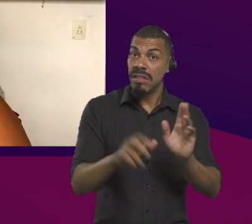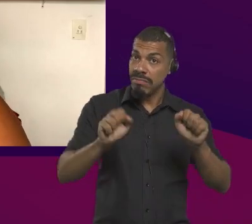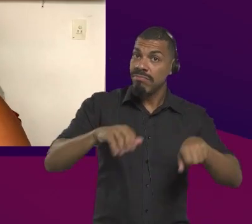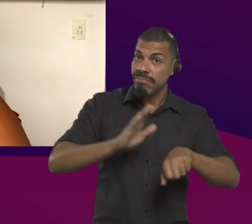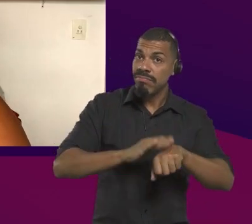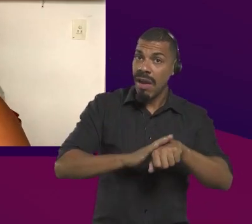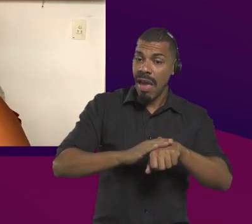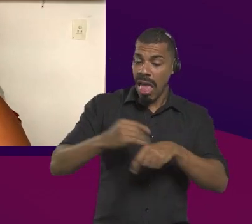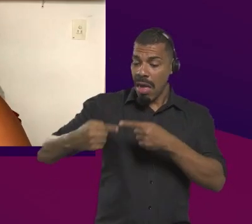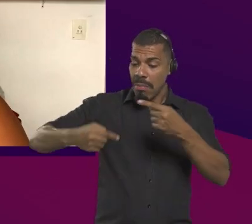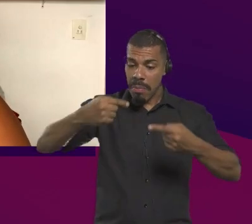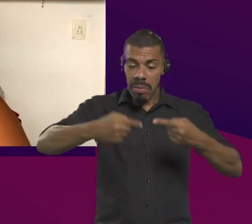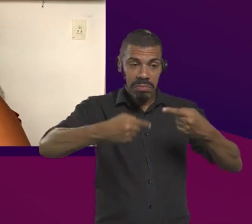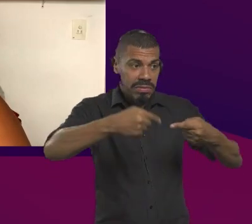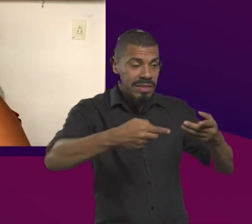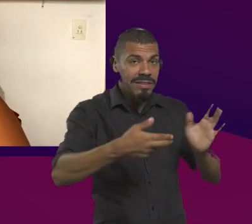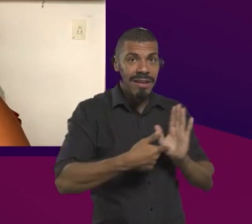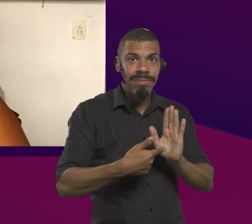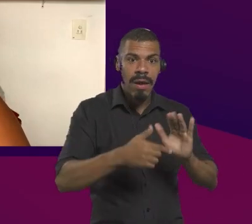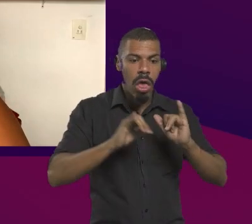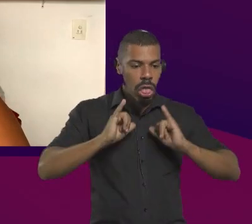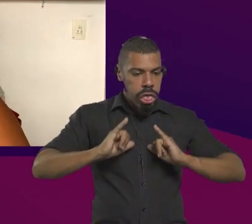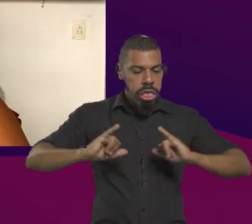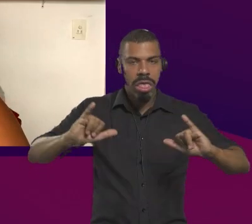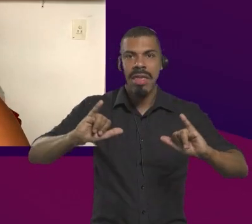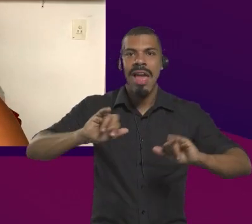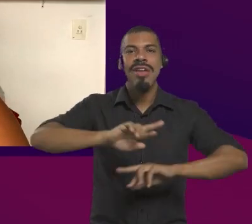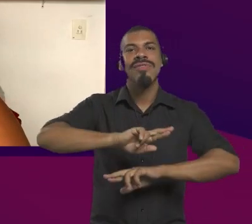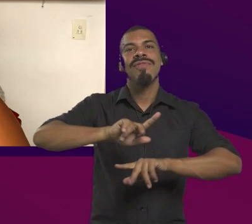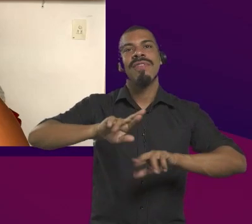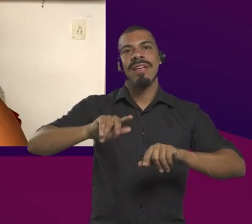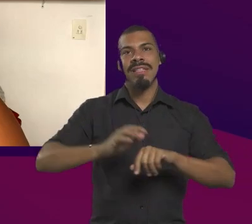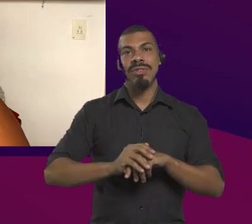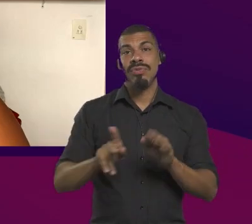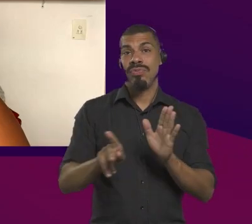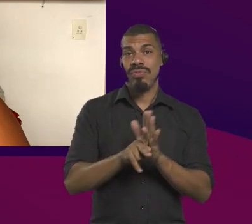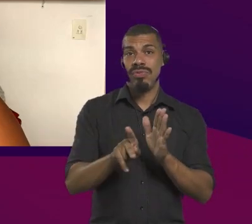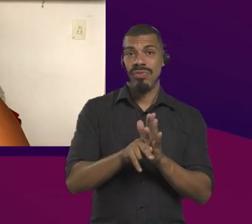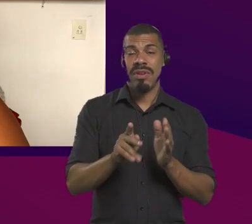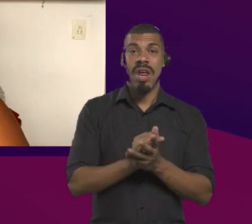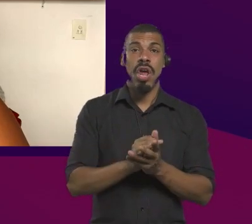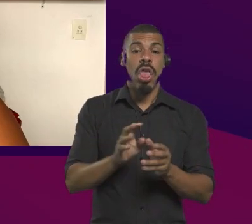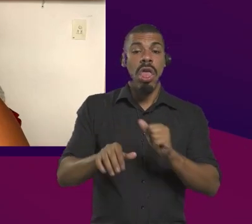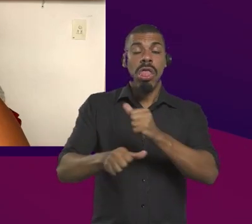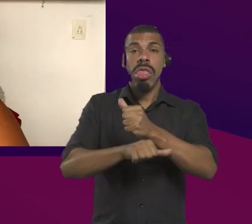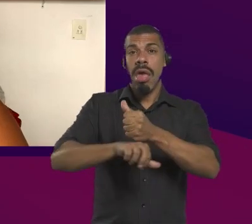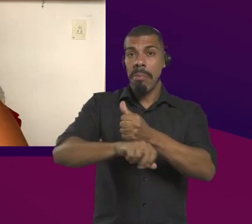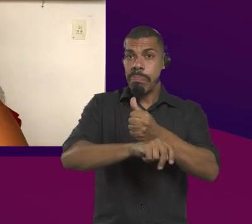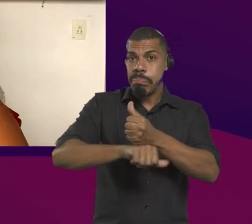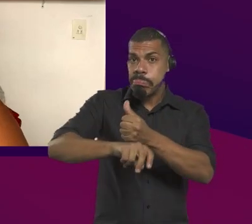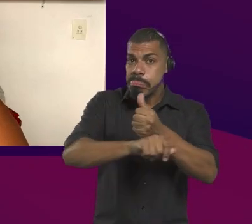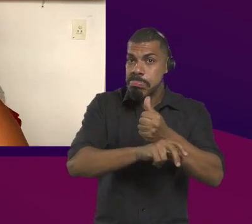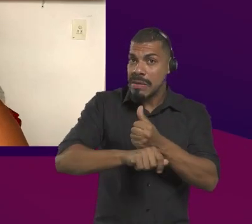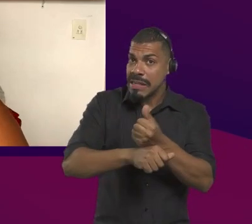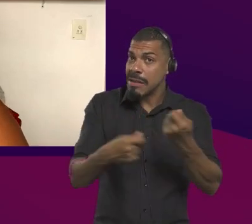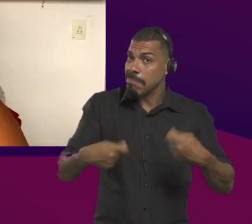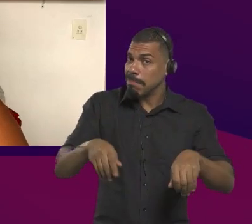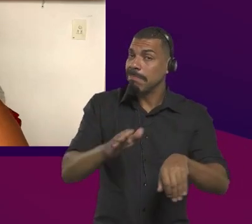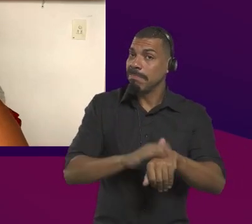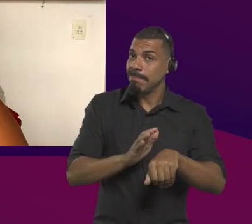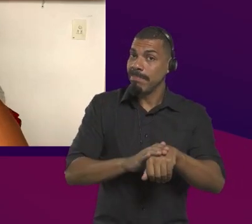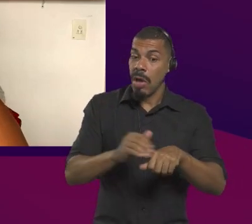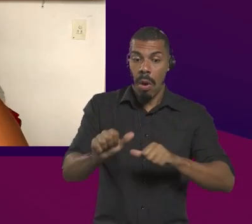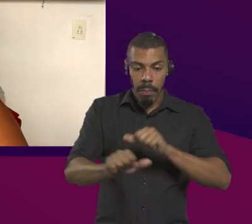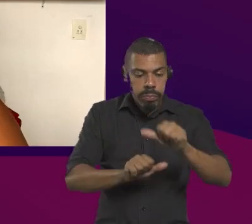Porque discutir isso é sair totalmente do rumo do que o patriarcado, o capitalismo e todo mundo quer, entendeu? E a gente tem que hackear o